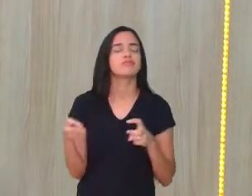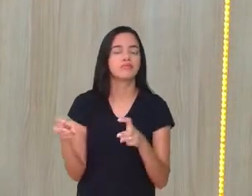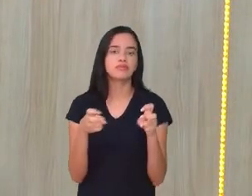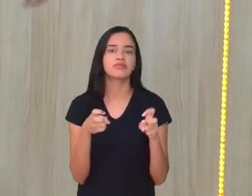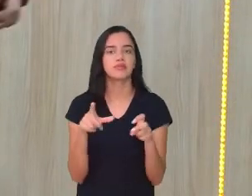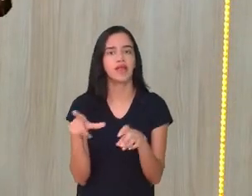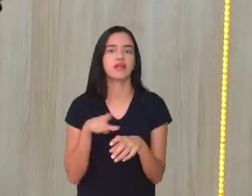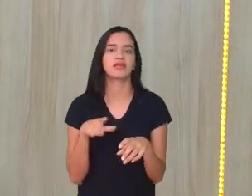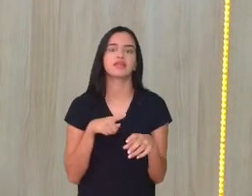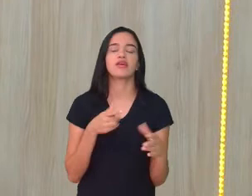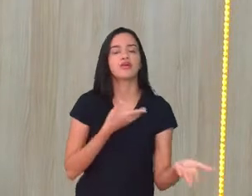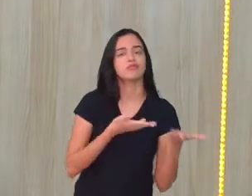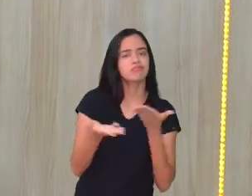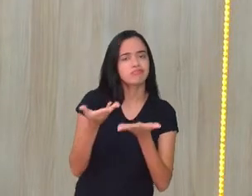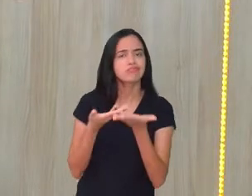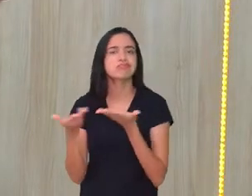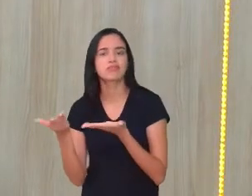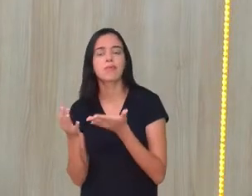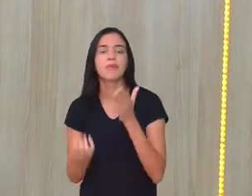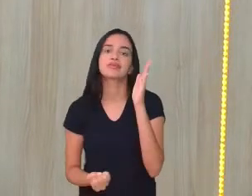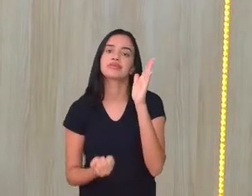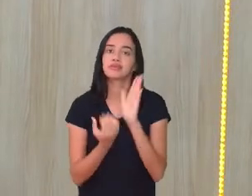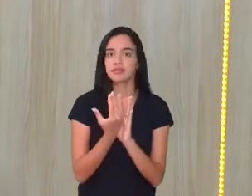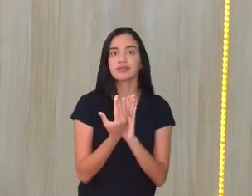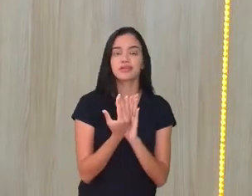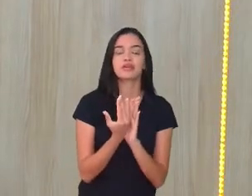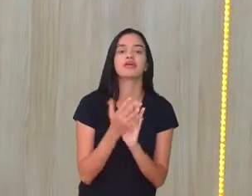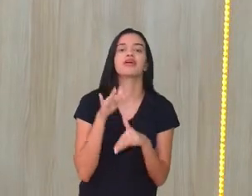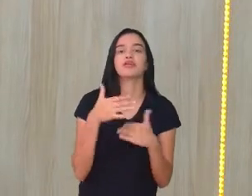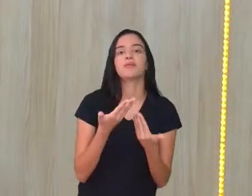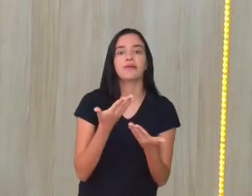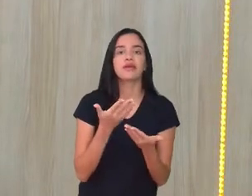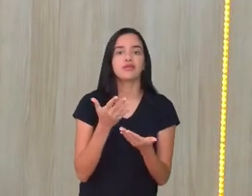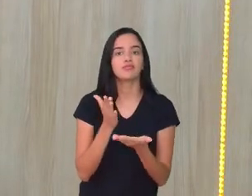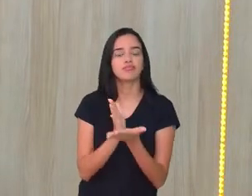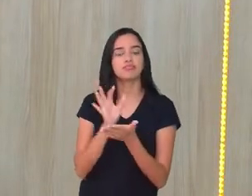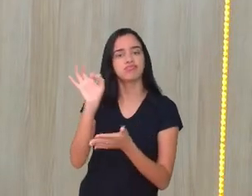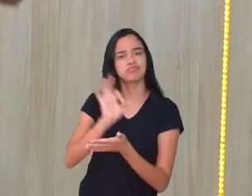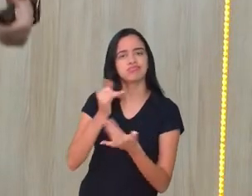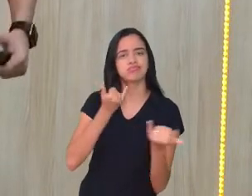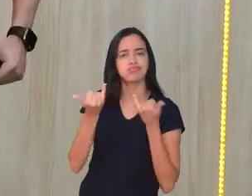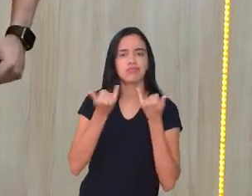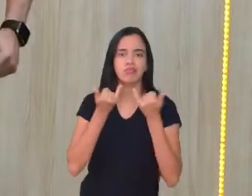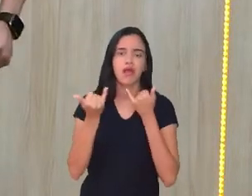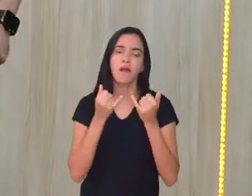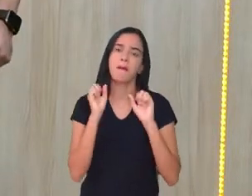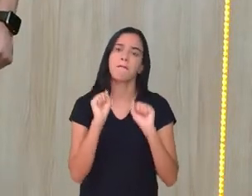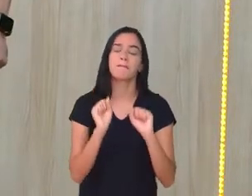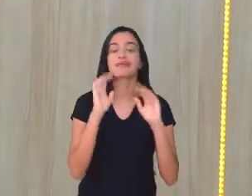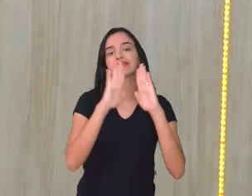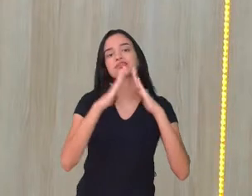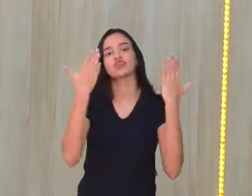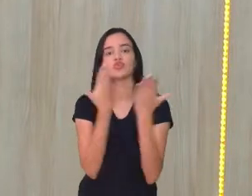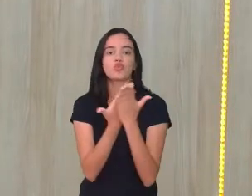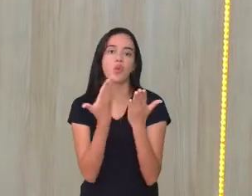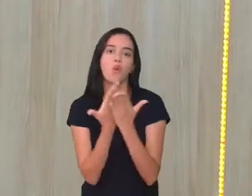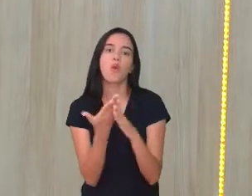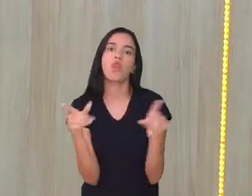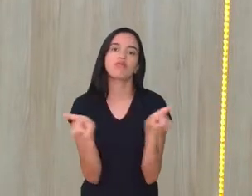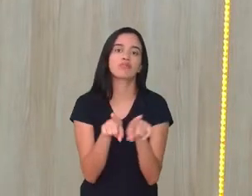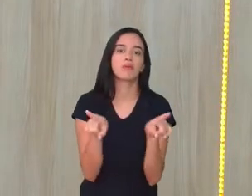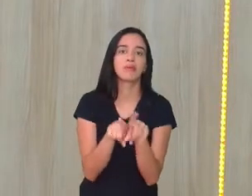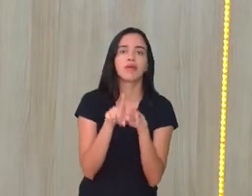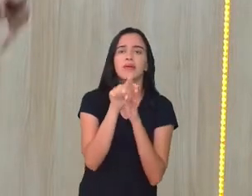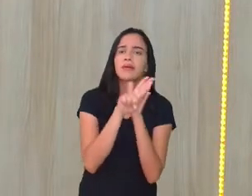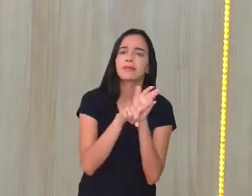grande relação aí que você pode criar em relação aos dados estatísticos. Você pode ir para a sua escola também,